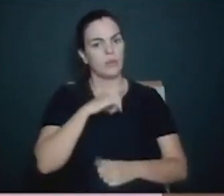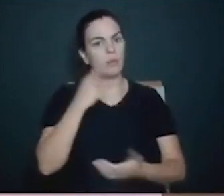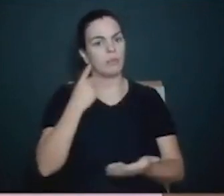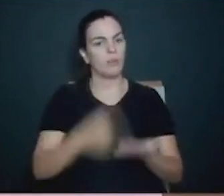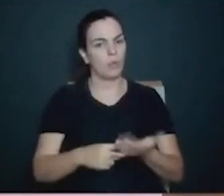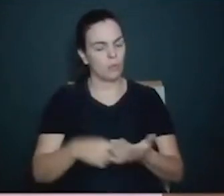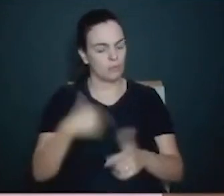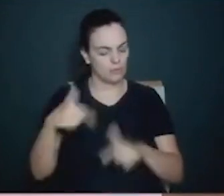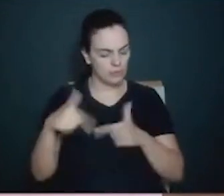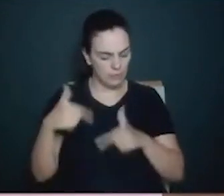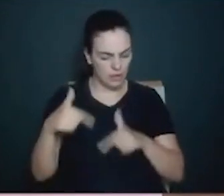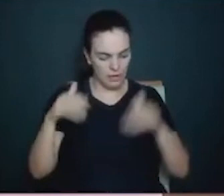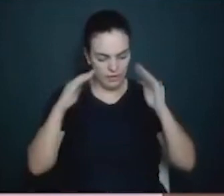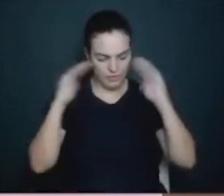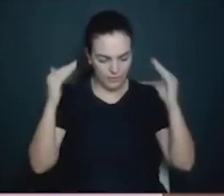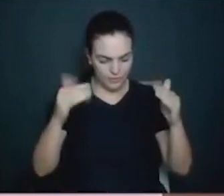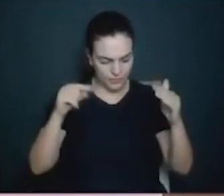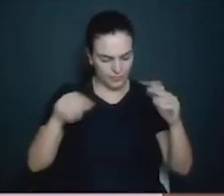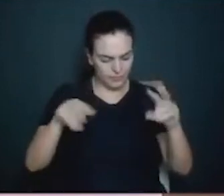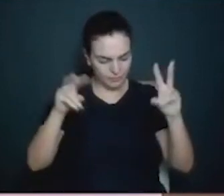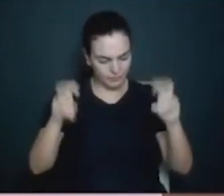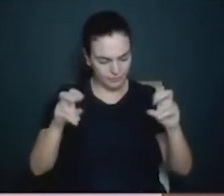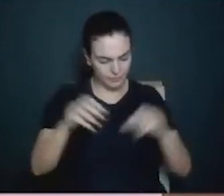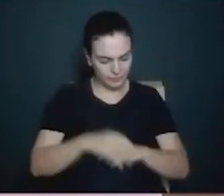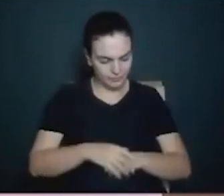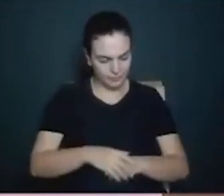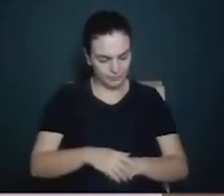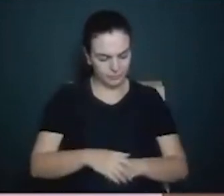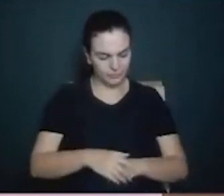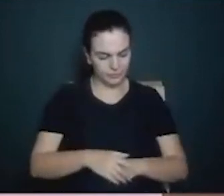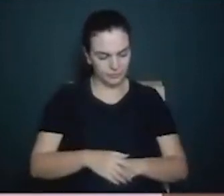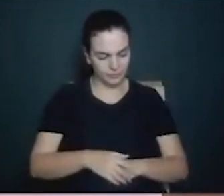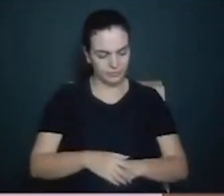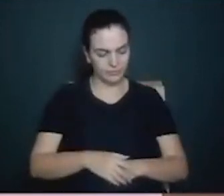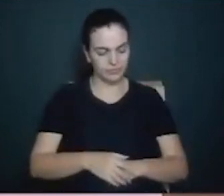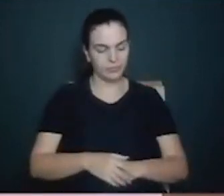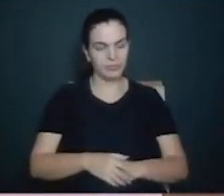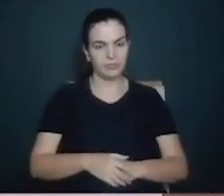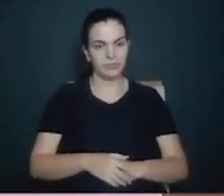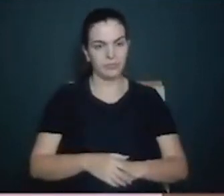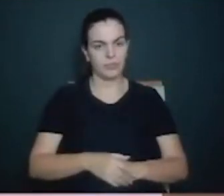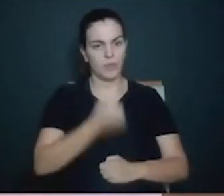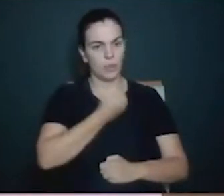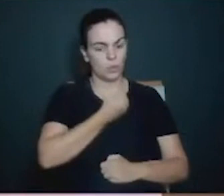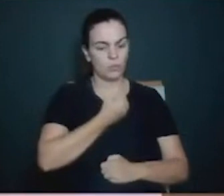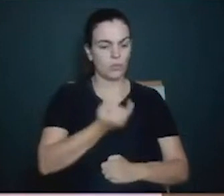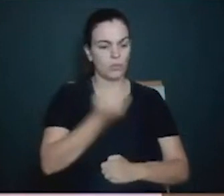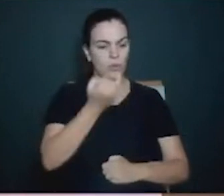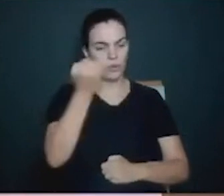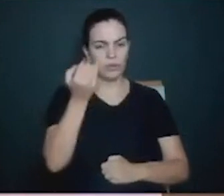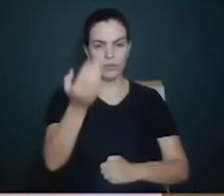trabalhar referente a esse assunto, vou me aprofundar em números valiosos, como trouxe hoje aqui a vereadora,